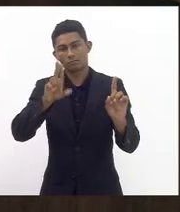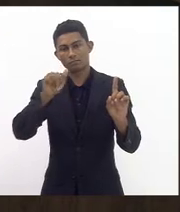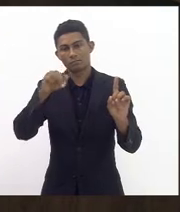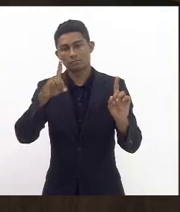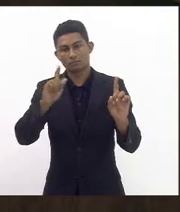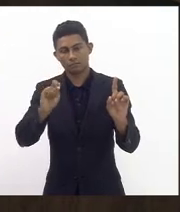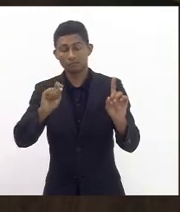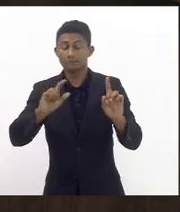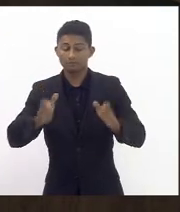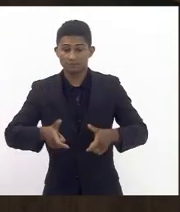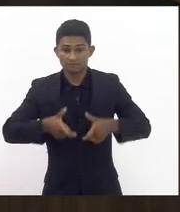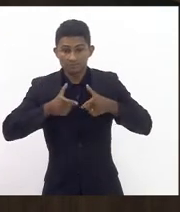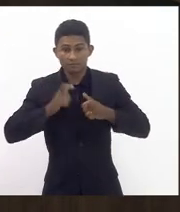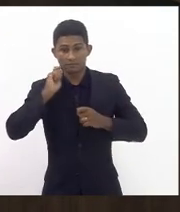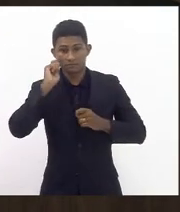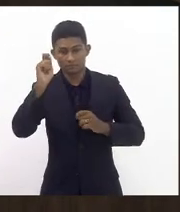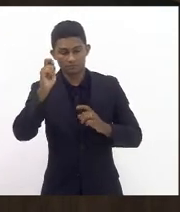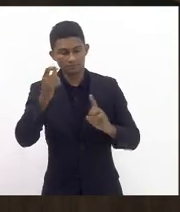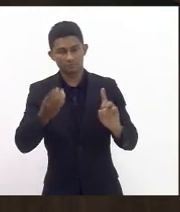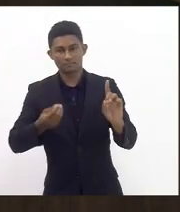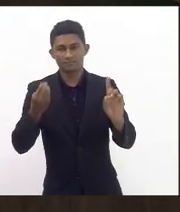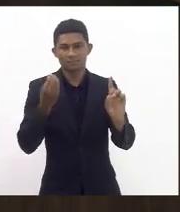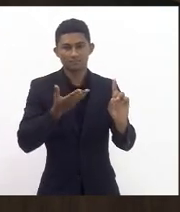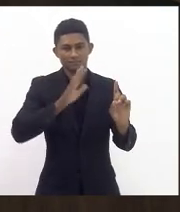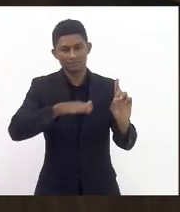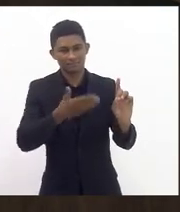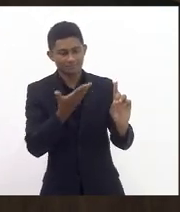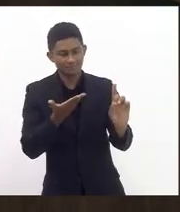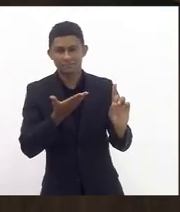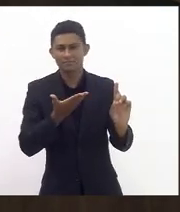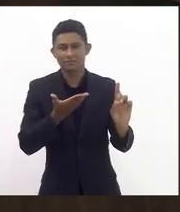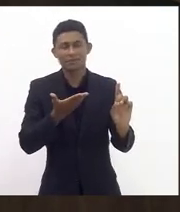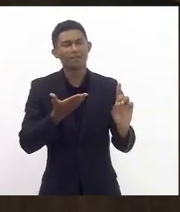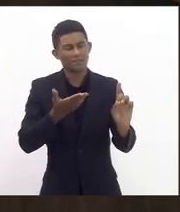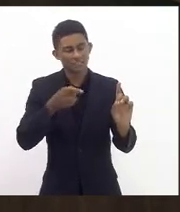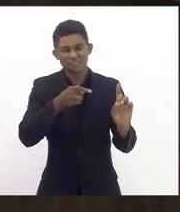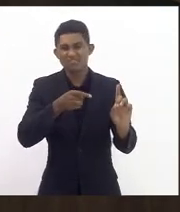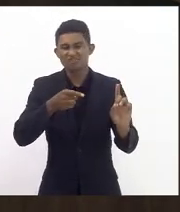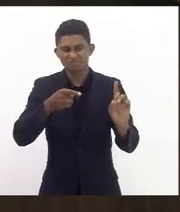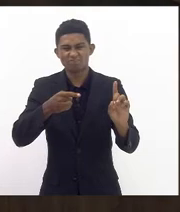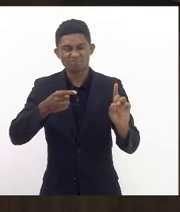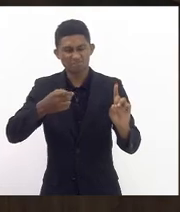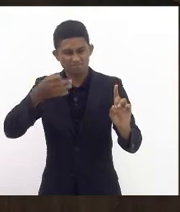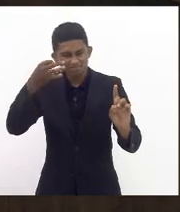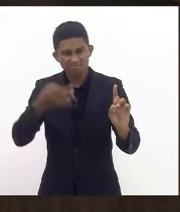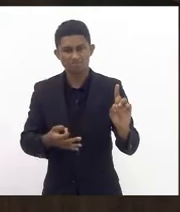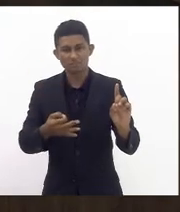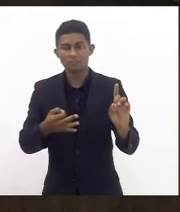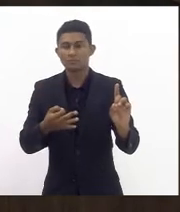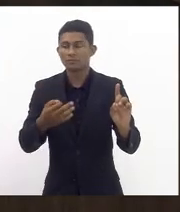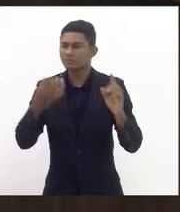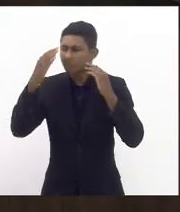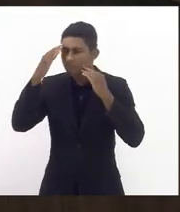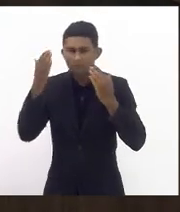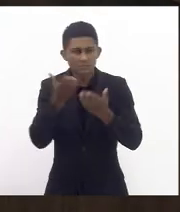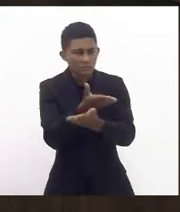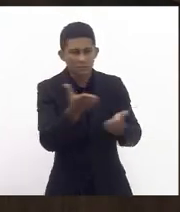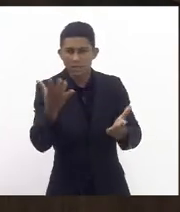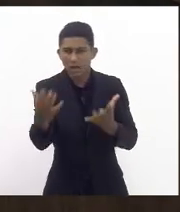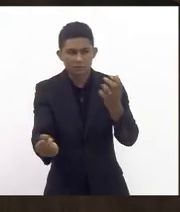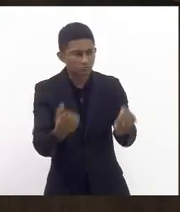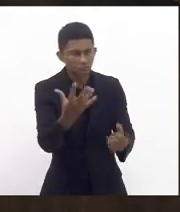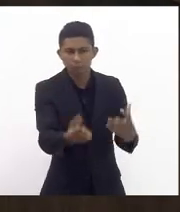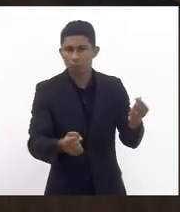medalha Tiradentes merece homenagear nessa casa. Então, agradeço imensamente a aprovação dos nossos pares